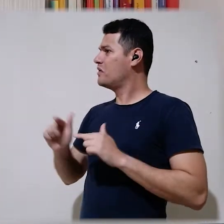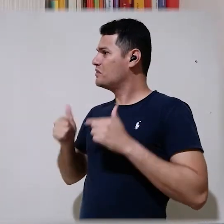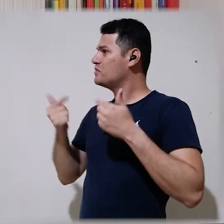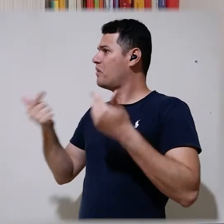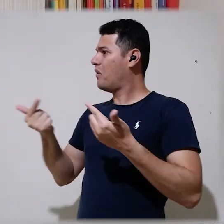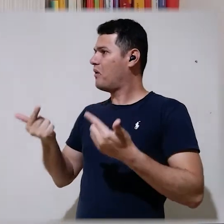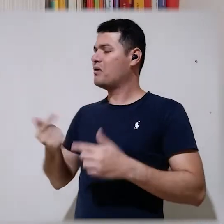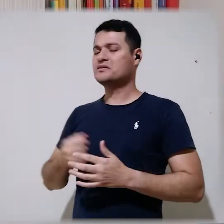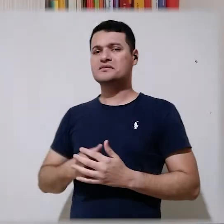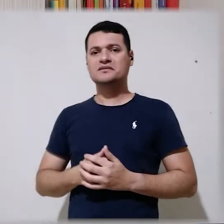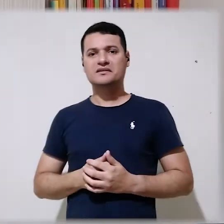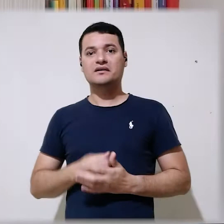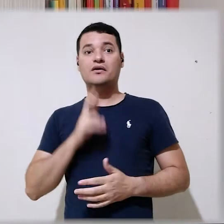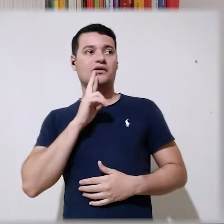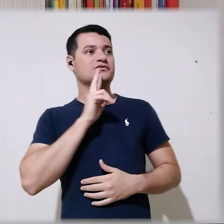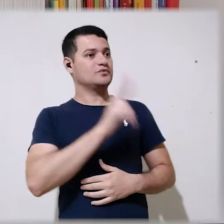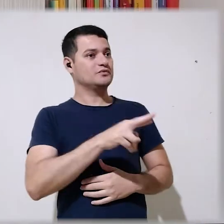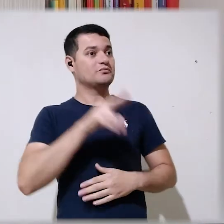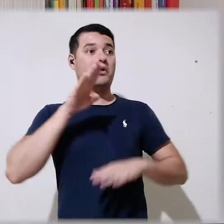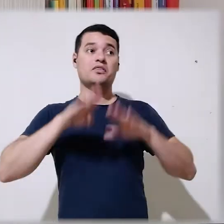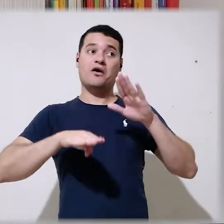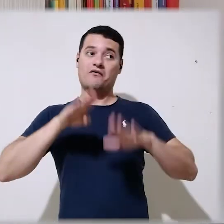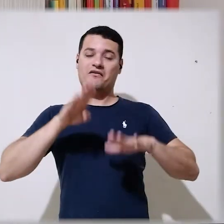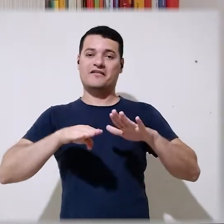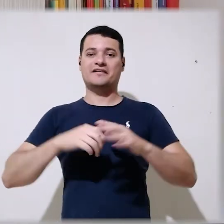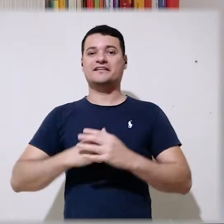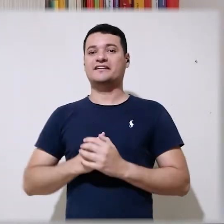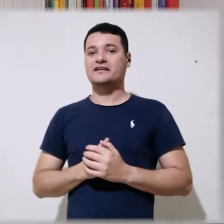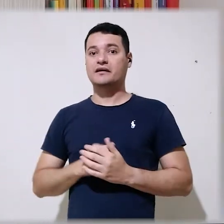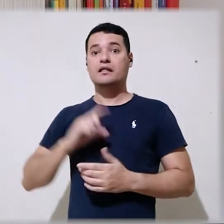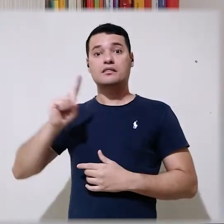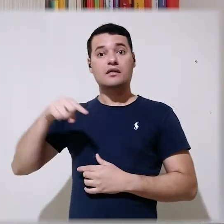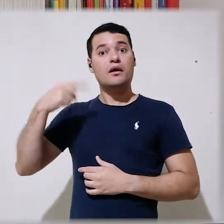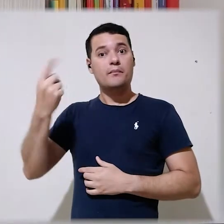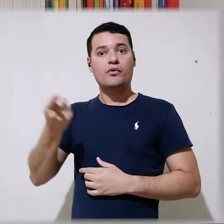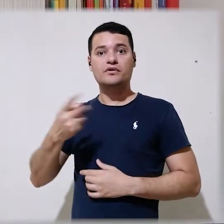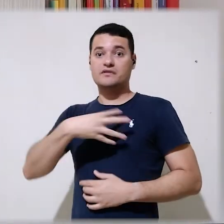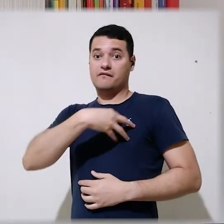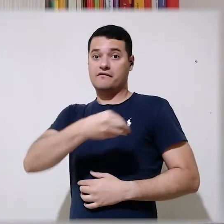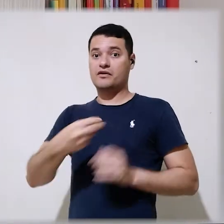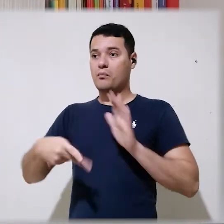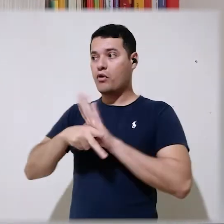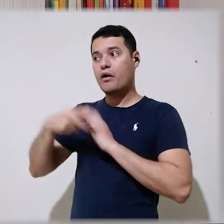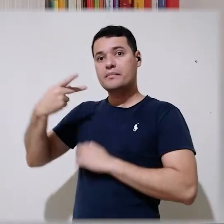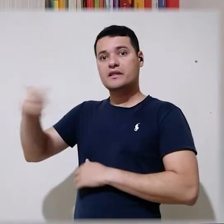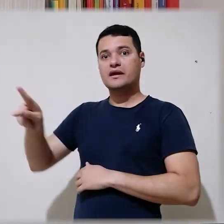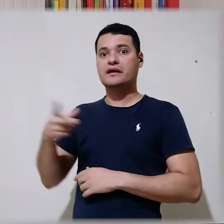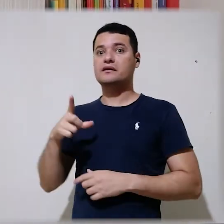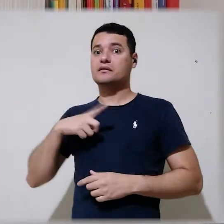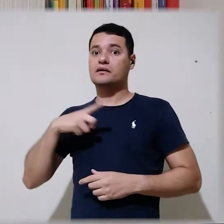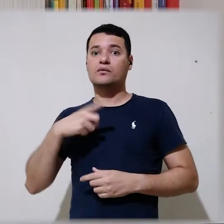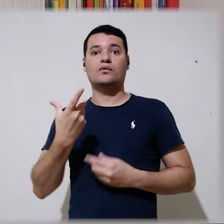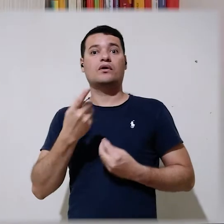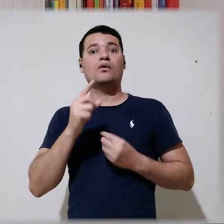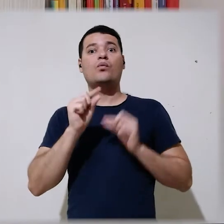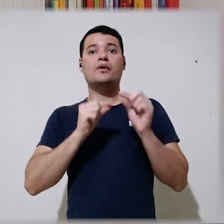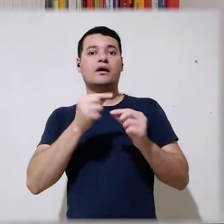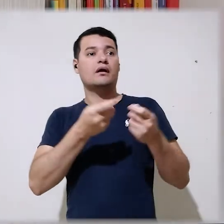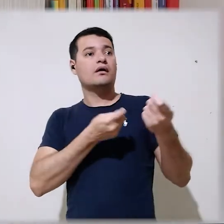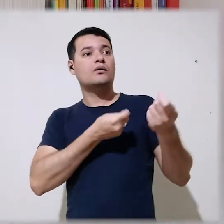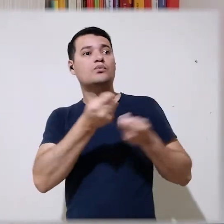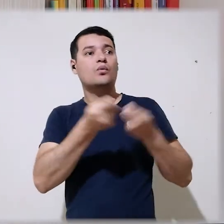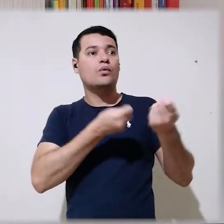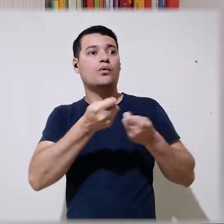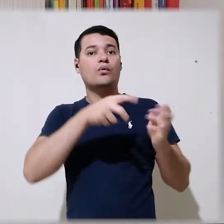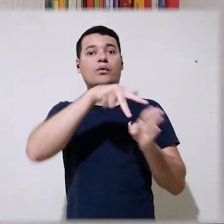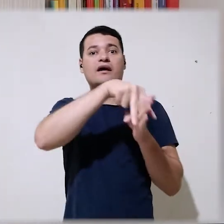uma grande sorte. E o fazendeiro respondeu: "Talvez." Depois disso, o filho do fazendeiro tentou domar um dos